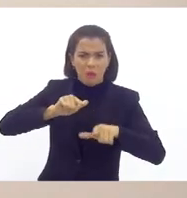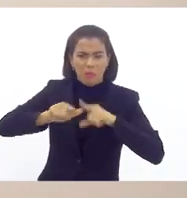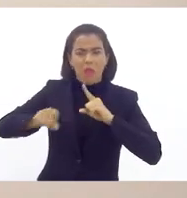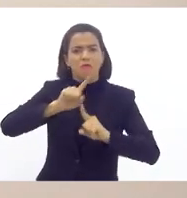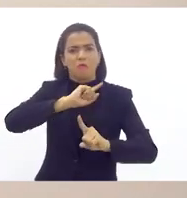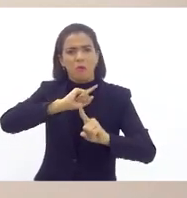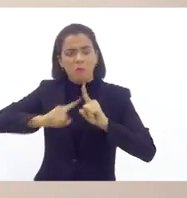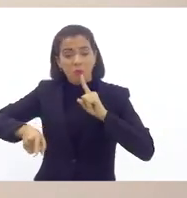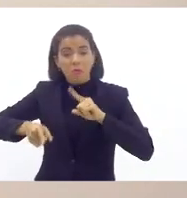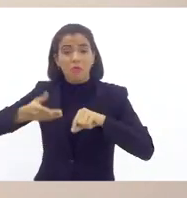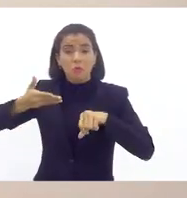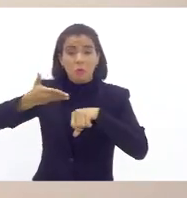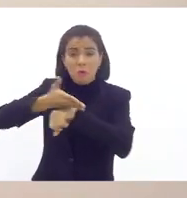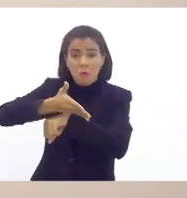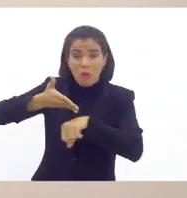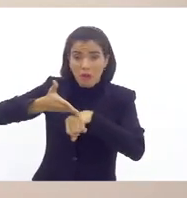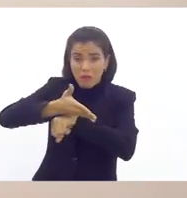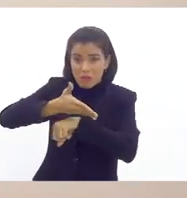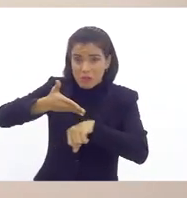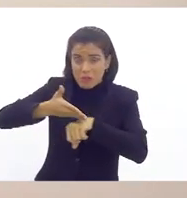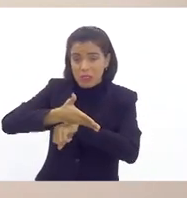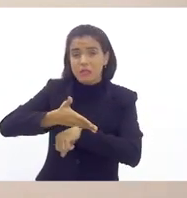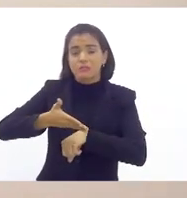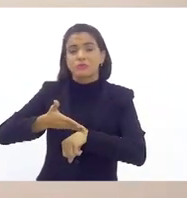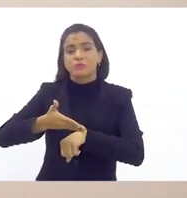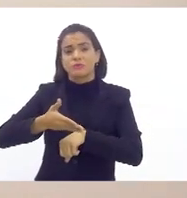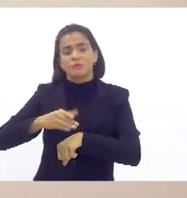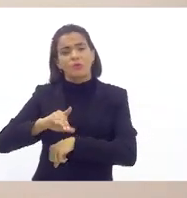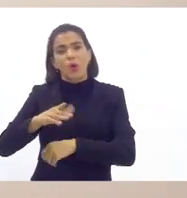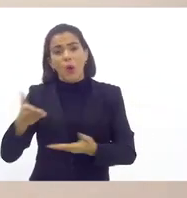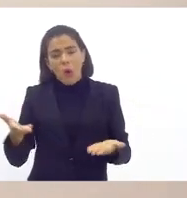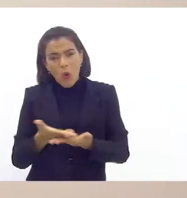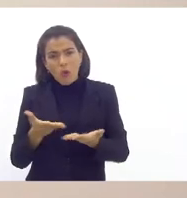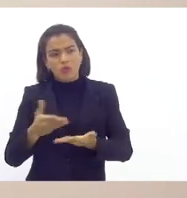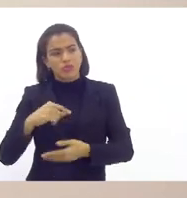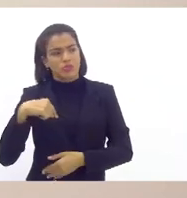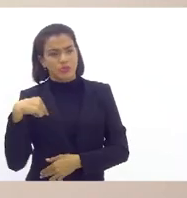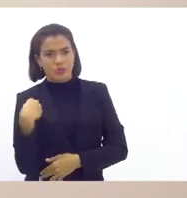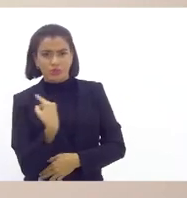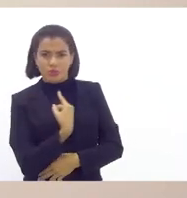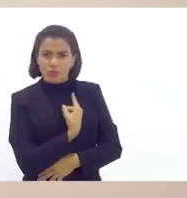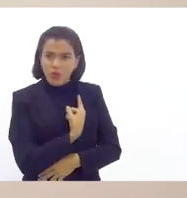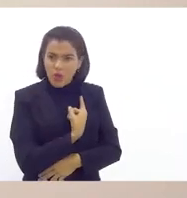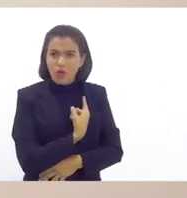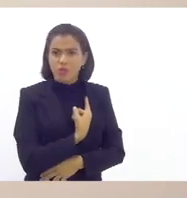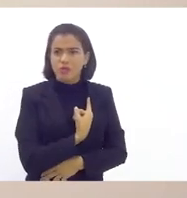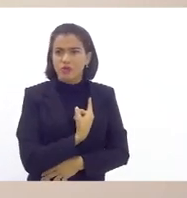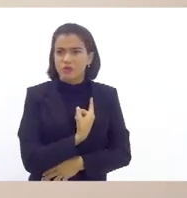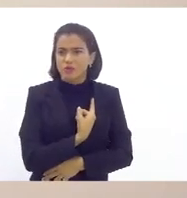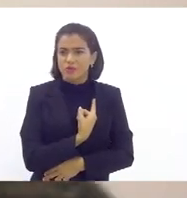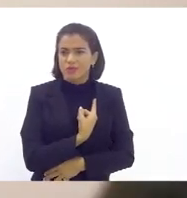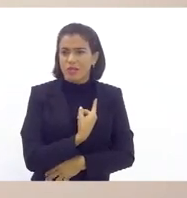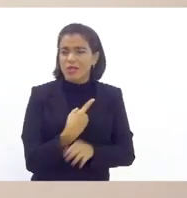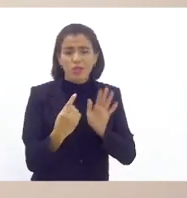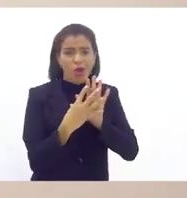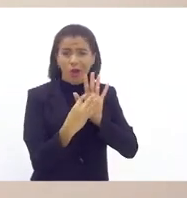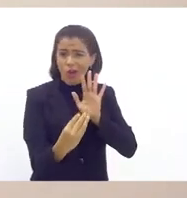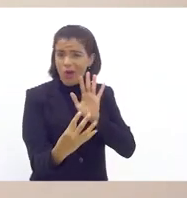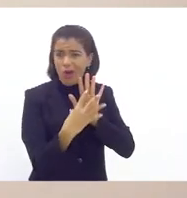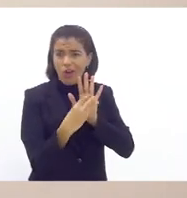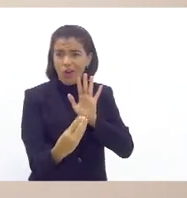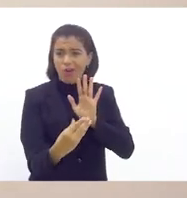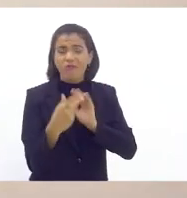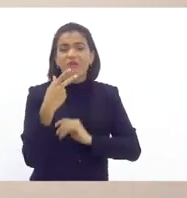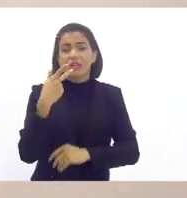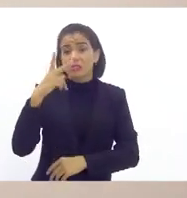proibido o acesso, que nós, hoje, vimos o reflexo. Quando a gente fala